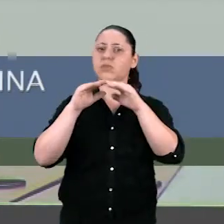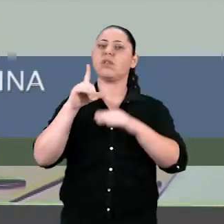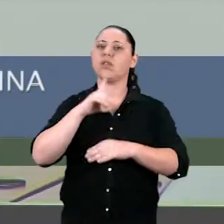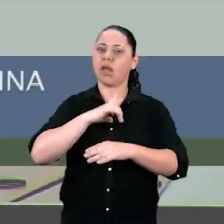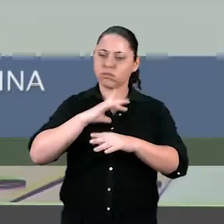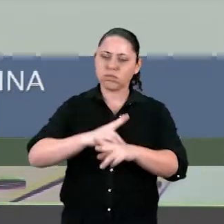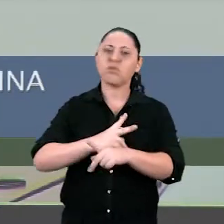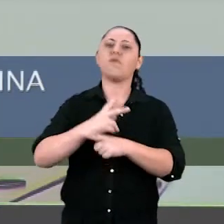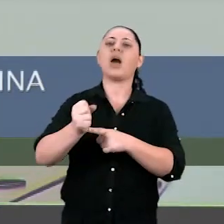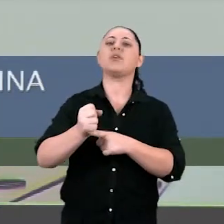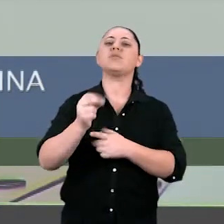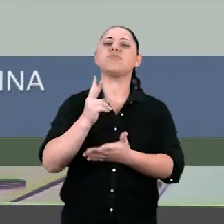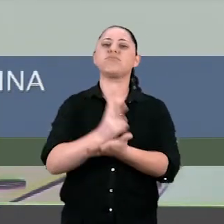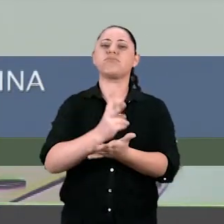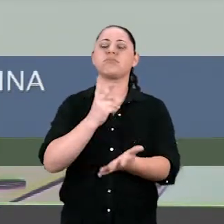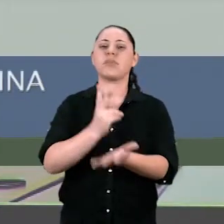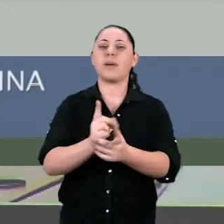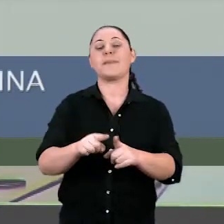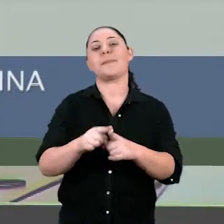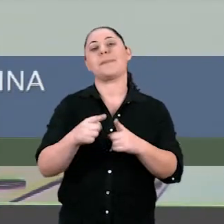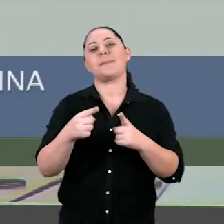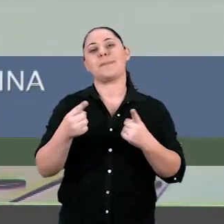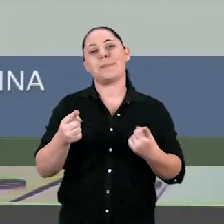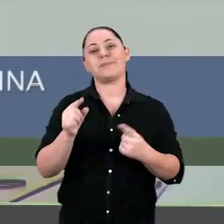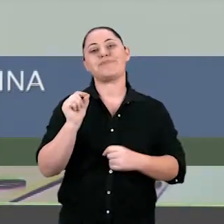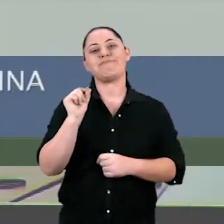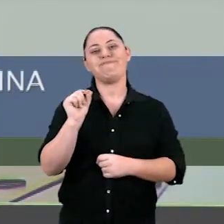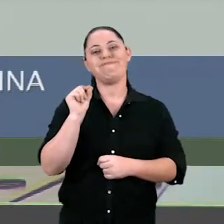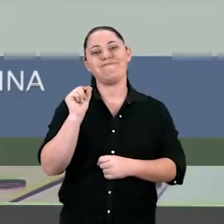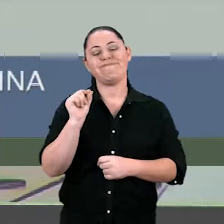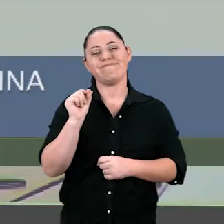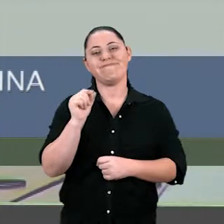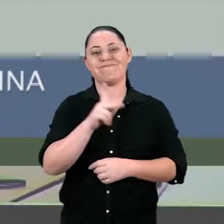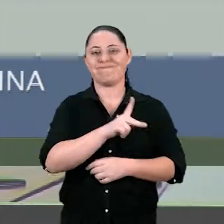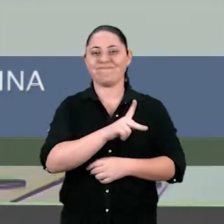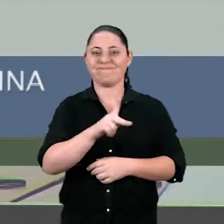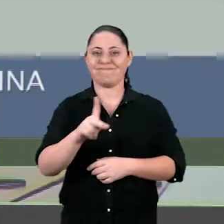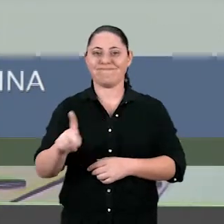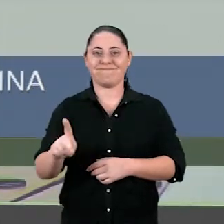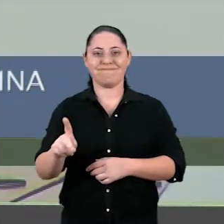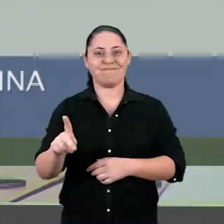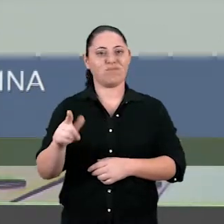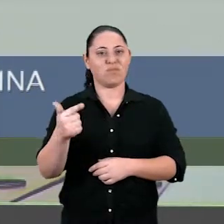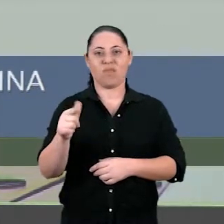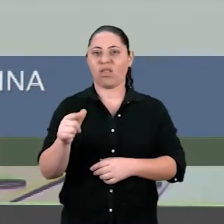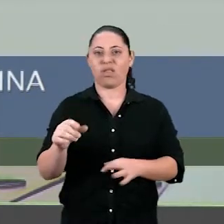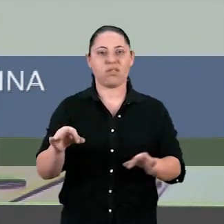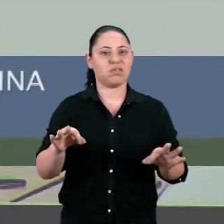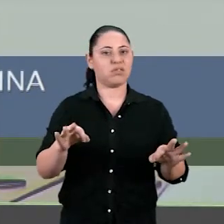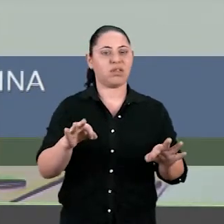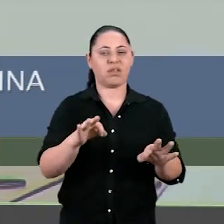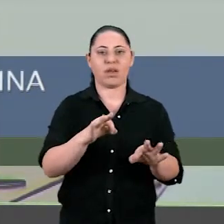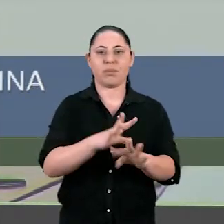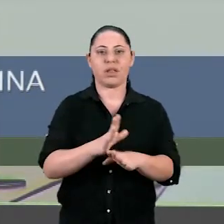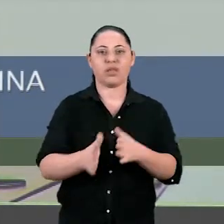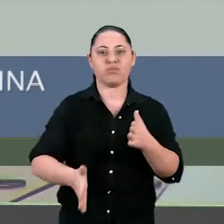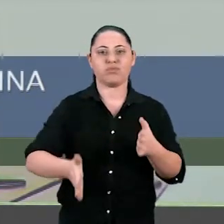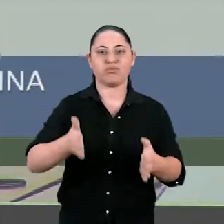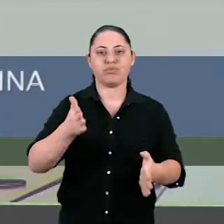mas os presidentes não têm terminado o seu mandato. Então, há um fenômeno